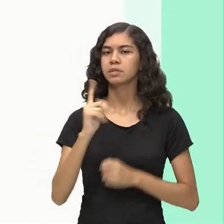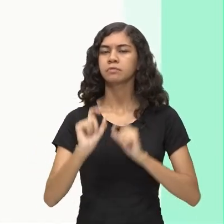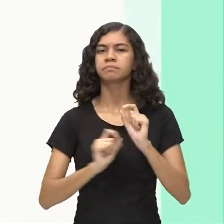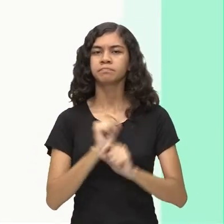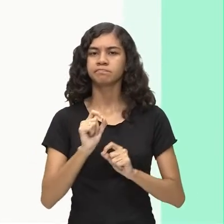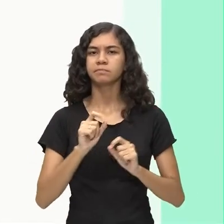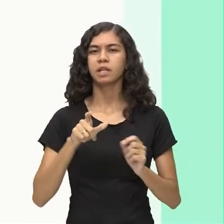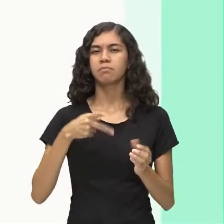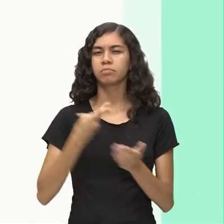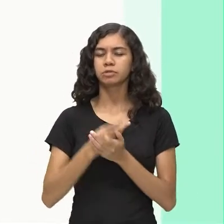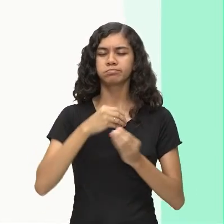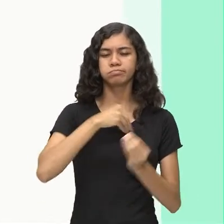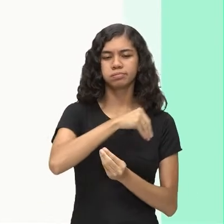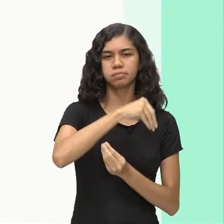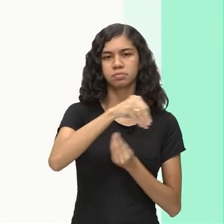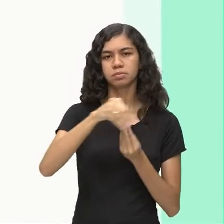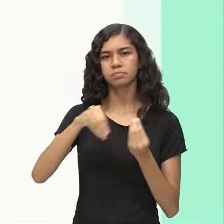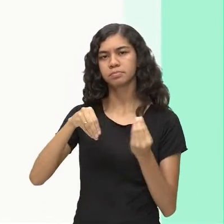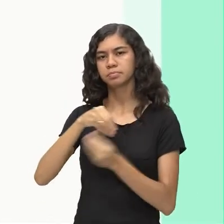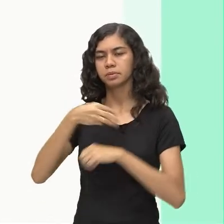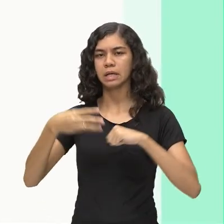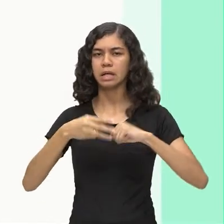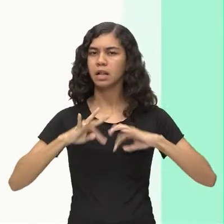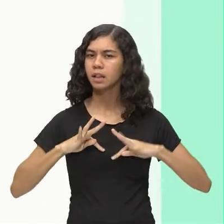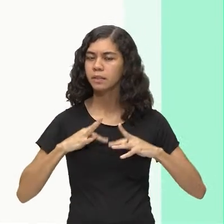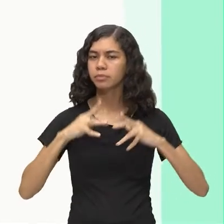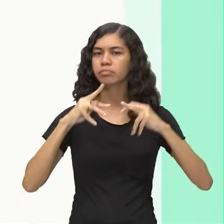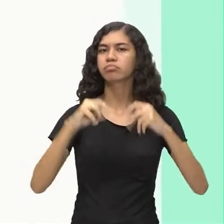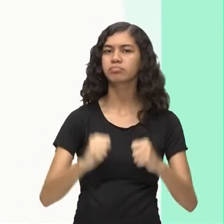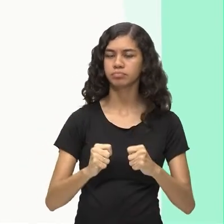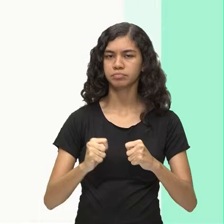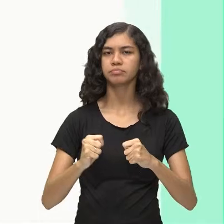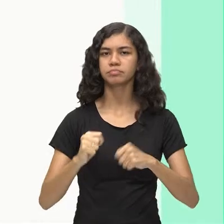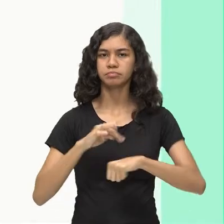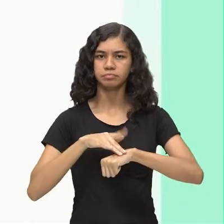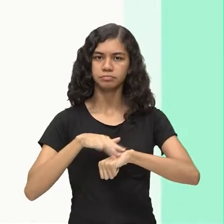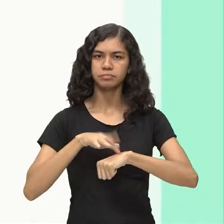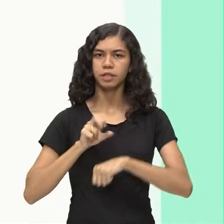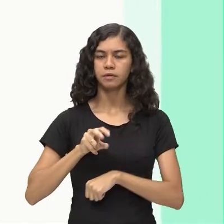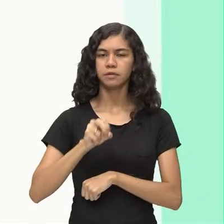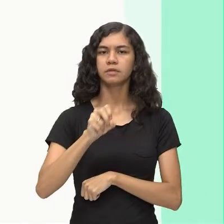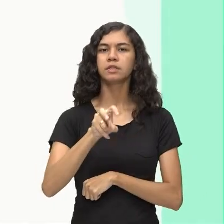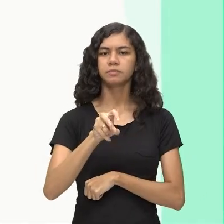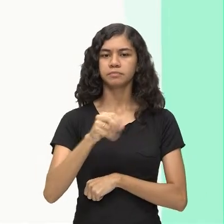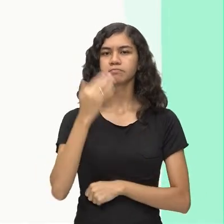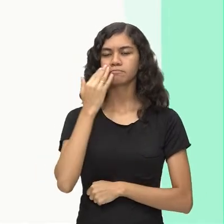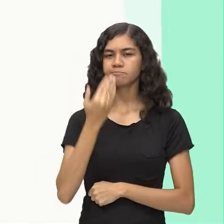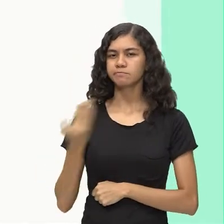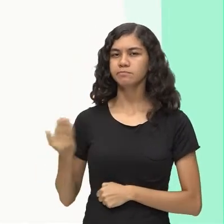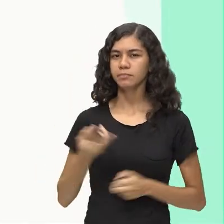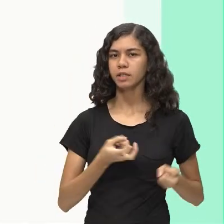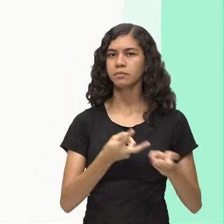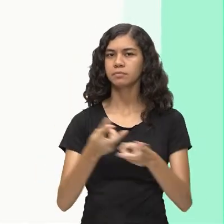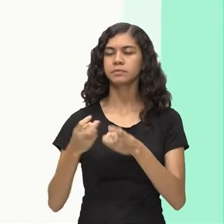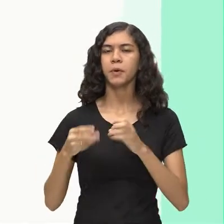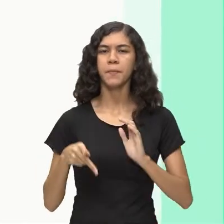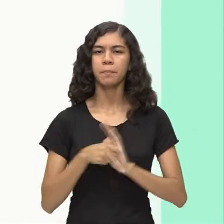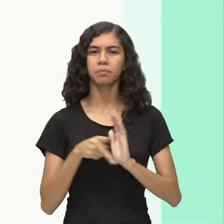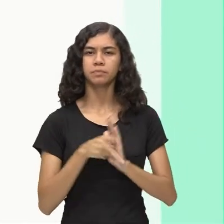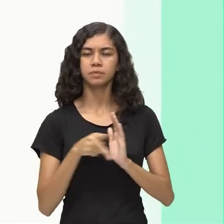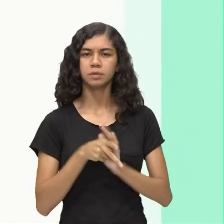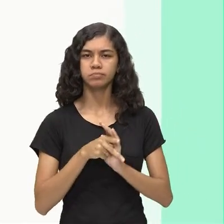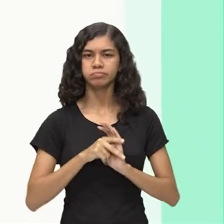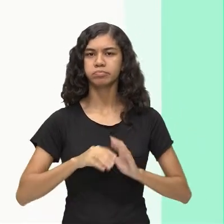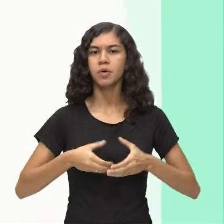infectar as outras células que estavam sadias, né? Então, a gente observa aí o HPV infectando epitélio nos tecidos do útero, né? Então, a gente já